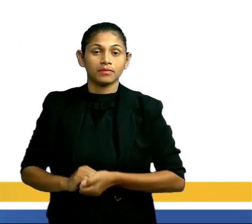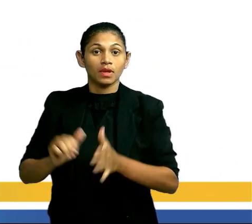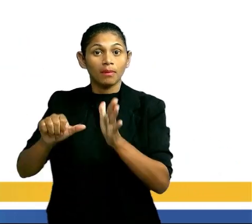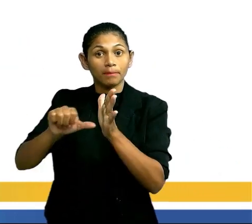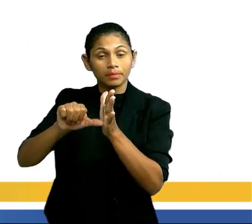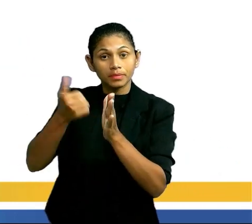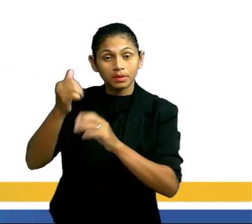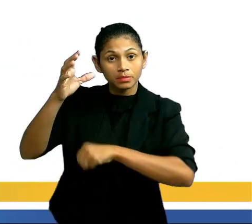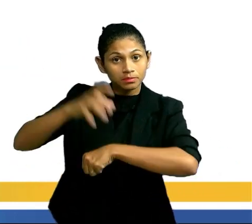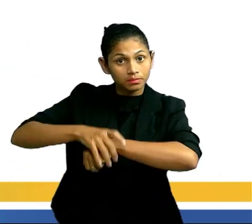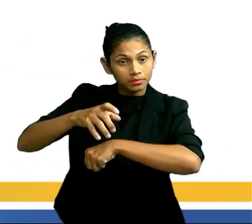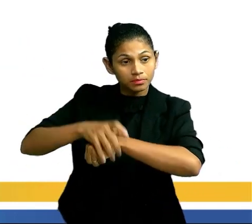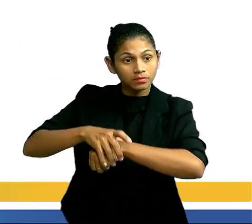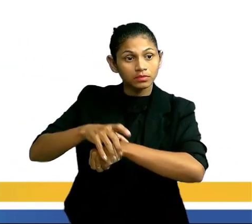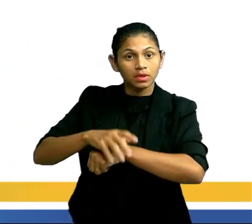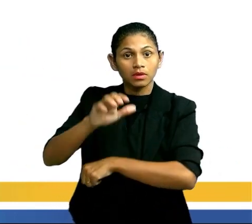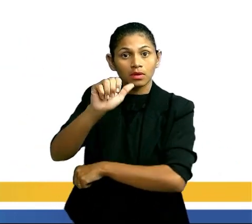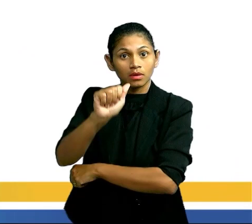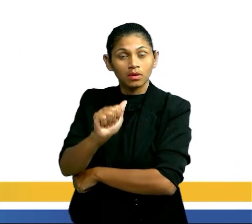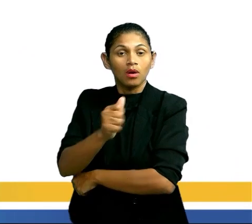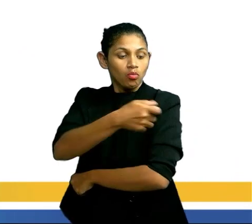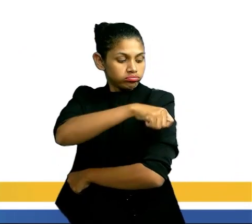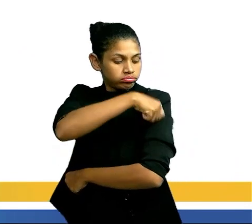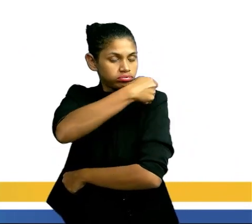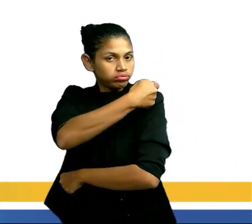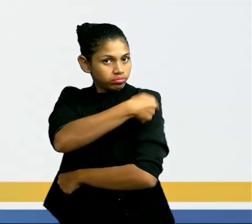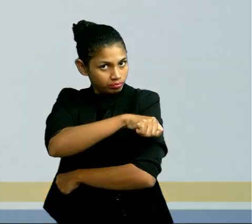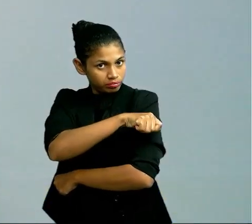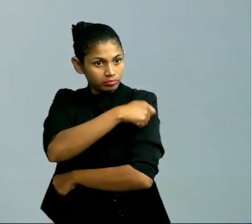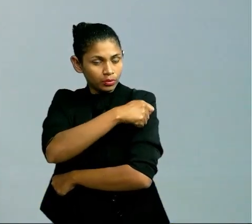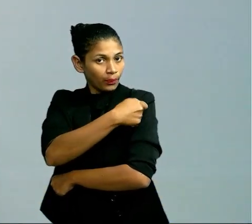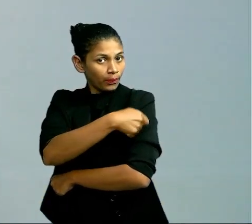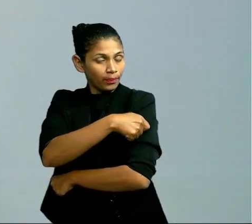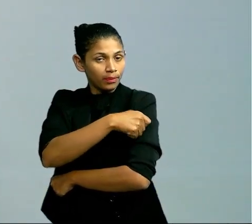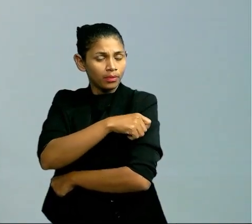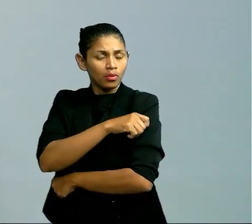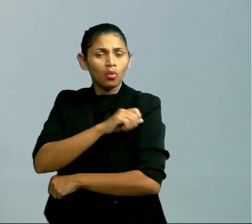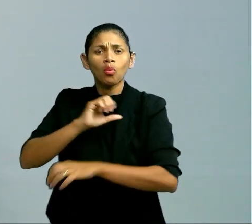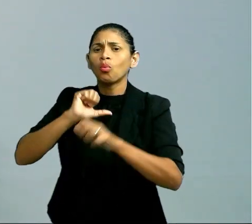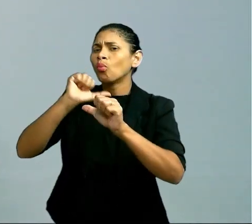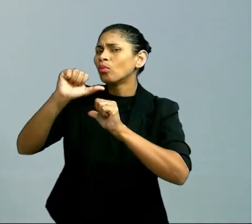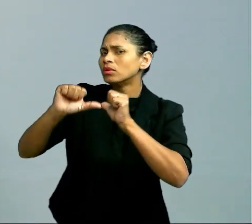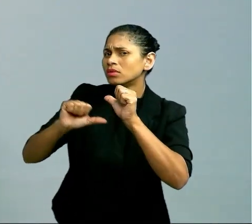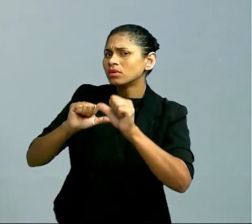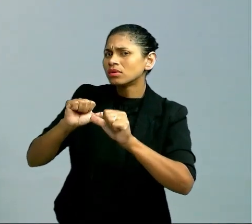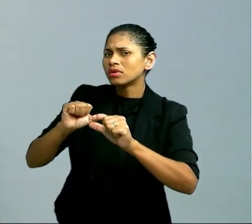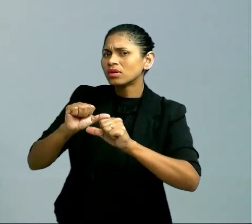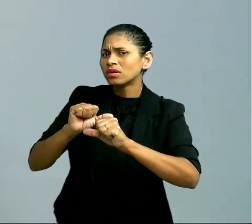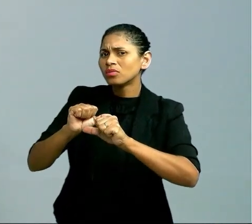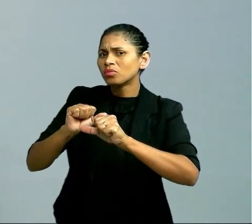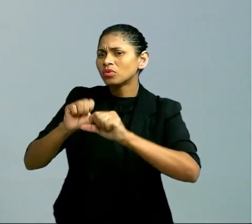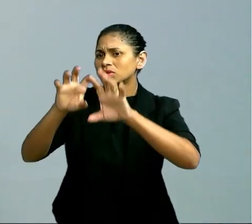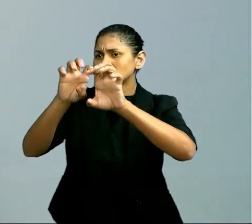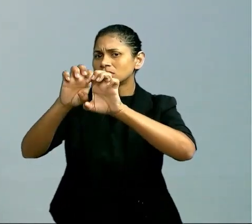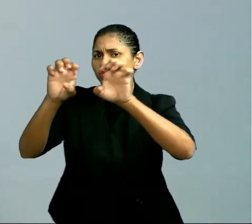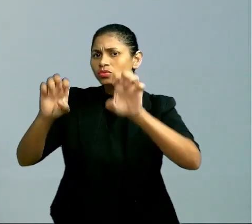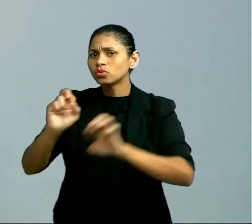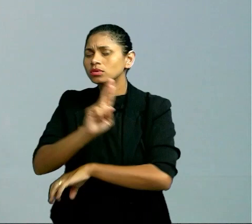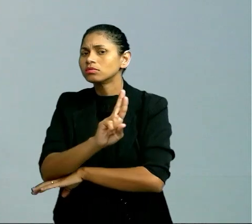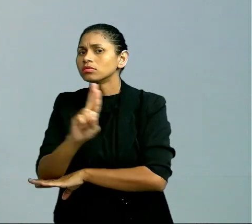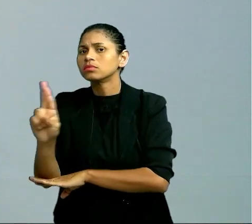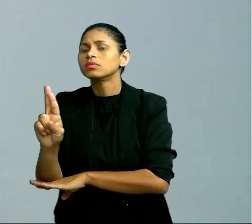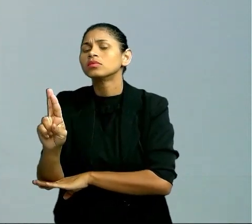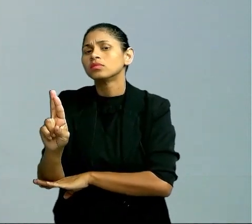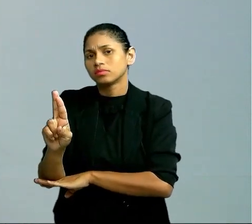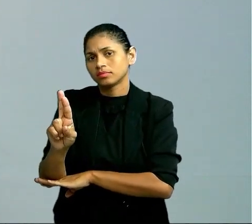função que nós vamos ver é a função álcool. Pessoal, o que muda agora na nomenclatura de uma função orgânica para